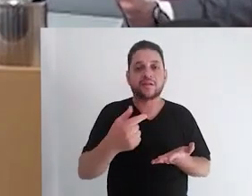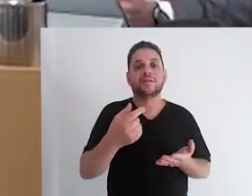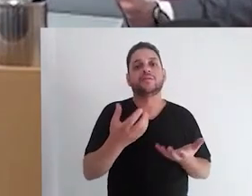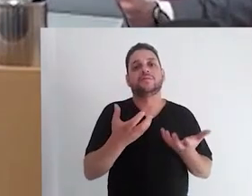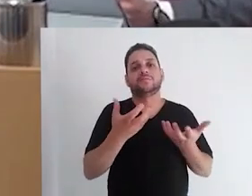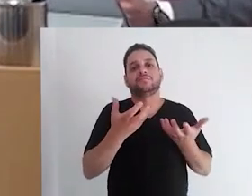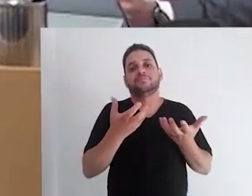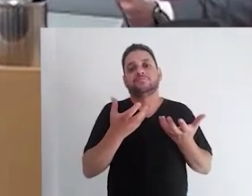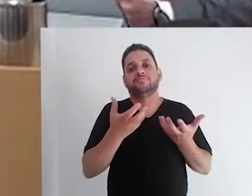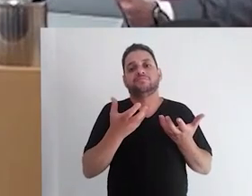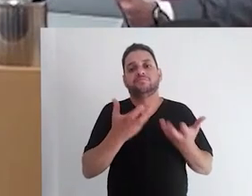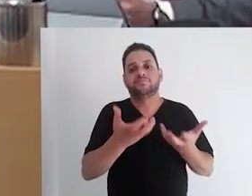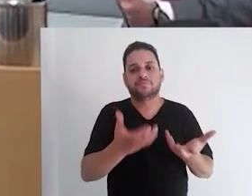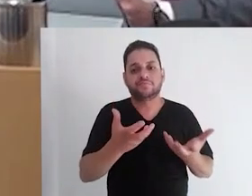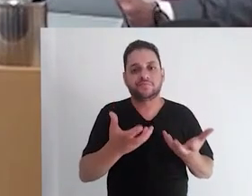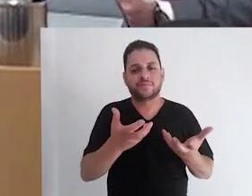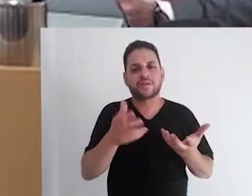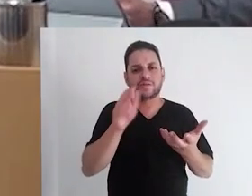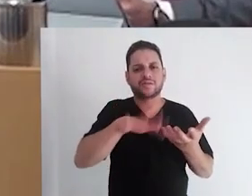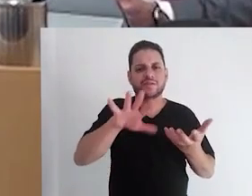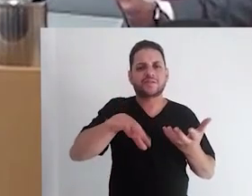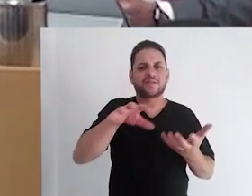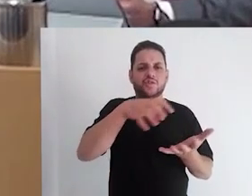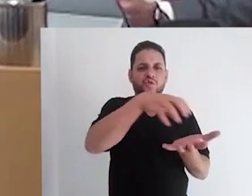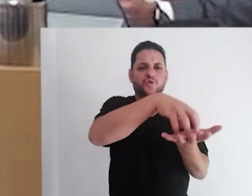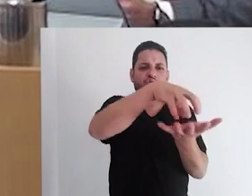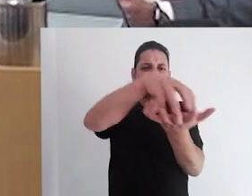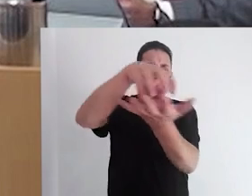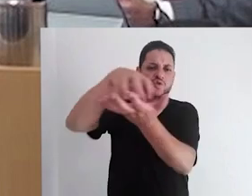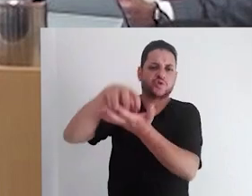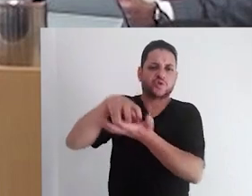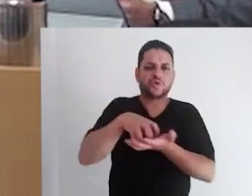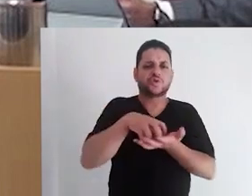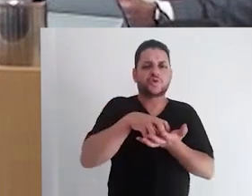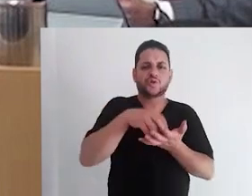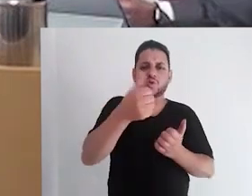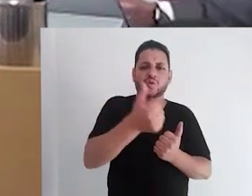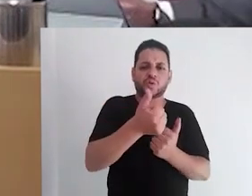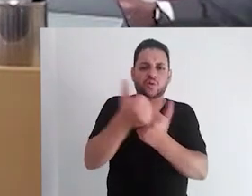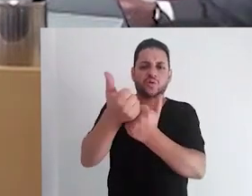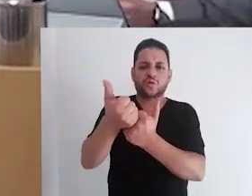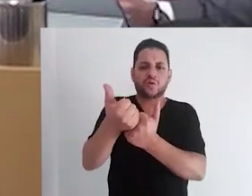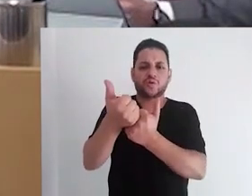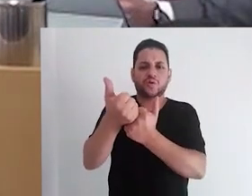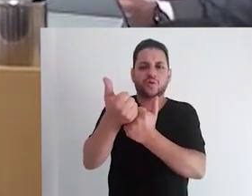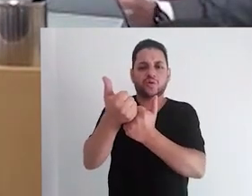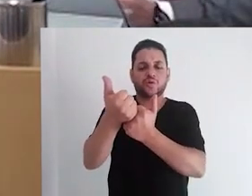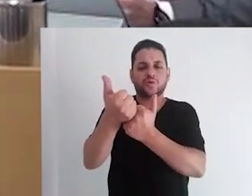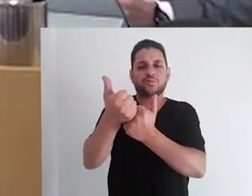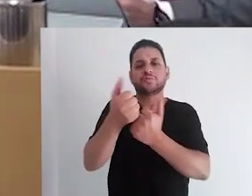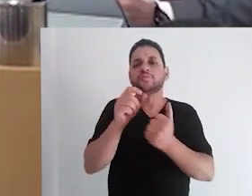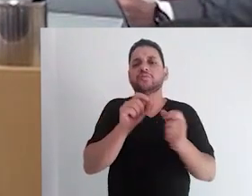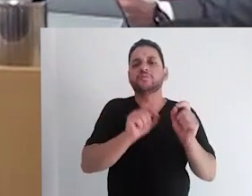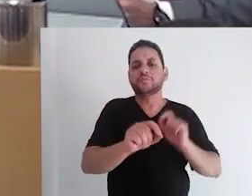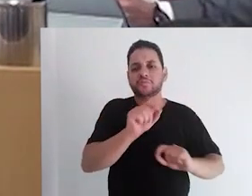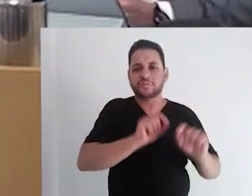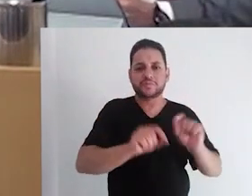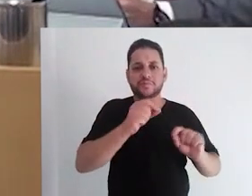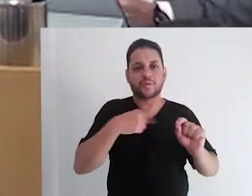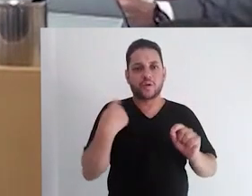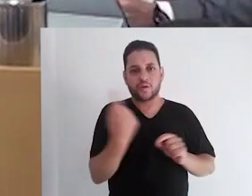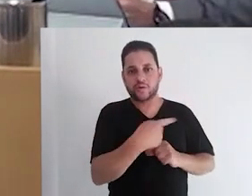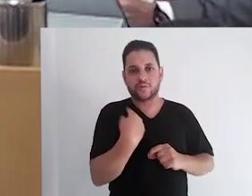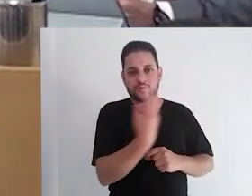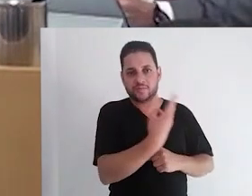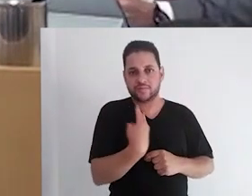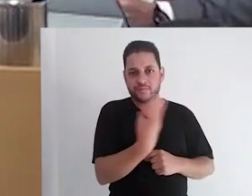tratar sobre noções gerais dos núcleos de justiça 4.0. Eu, a doutora Ana Clara e o doutor Bruno, nós dividimos a nossa fala, de modo